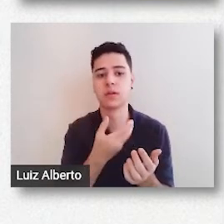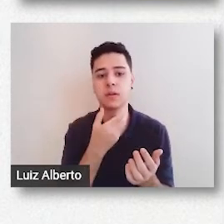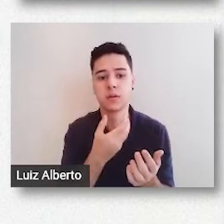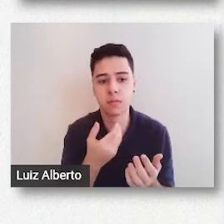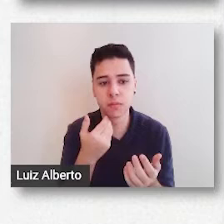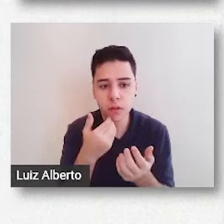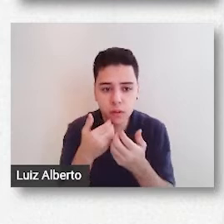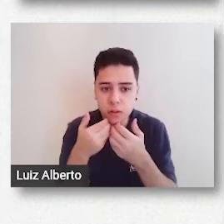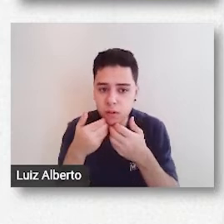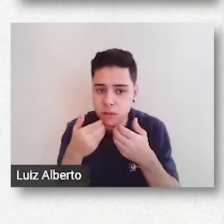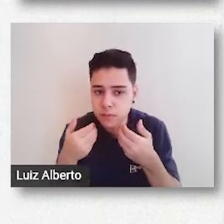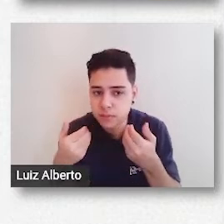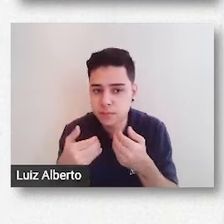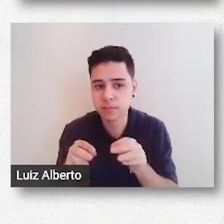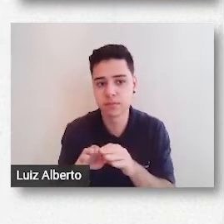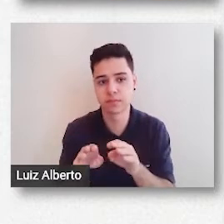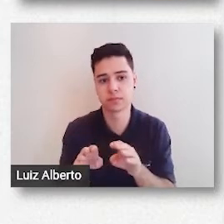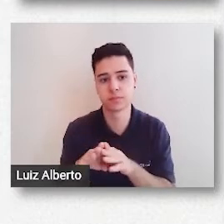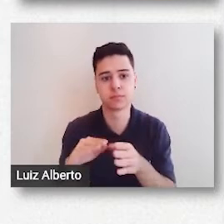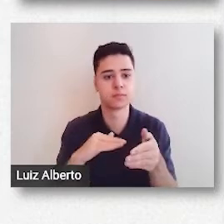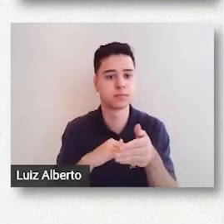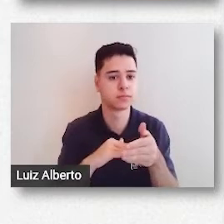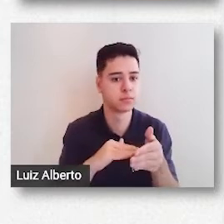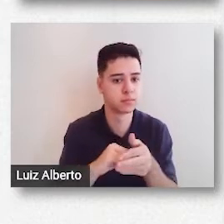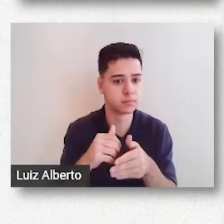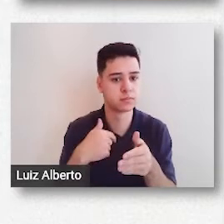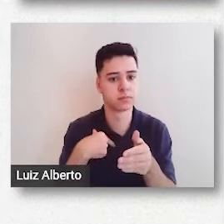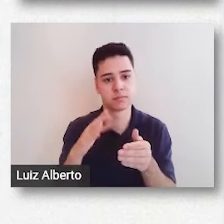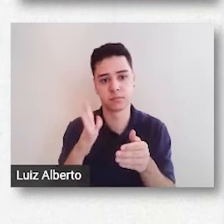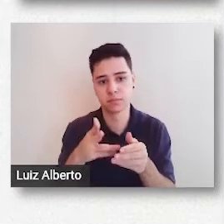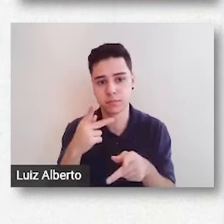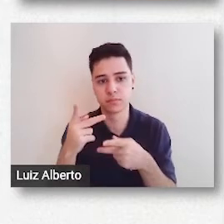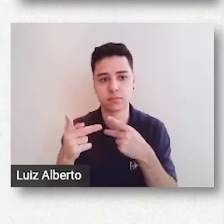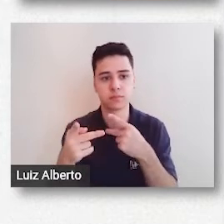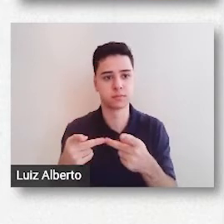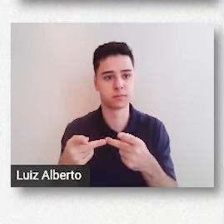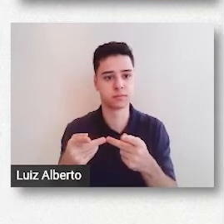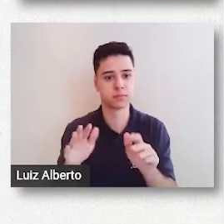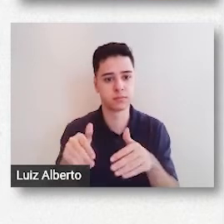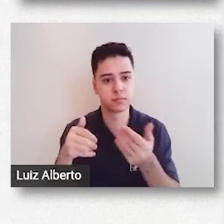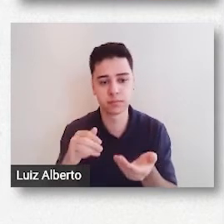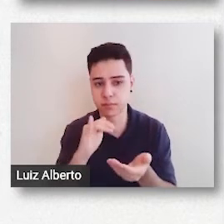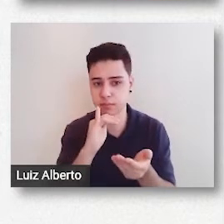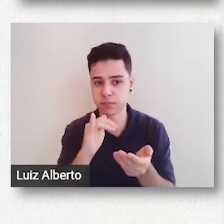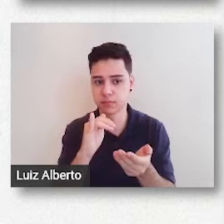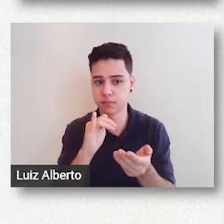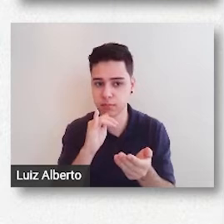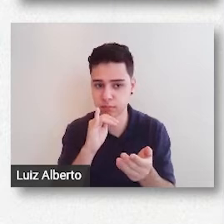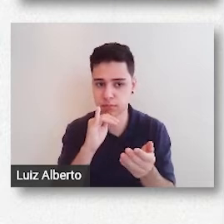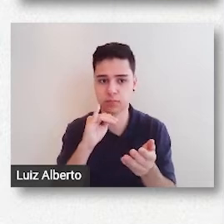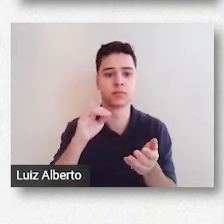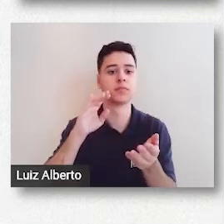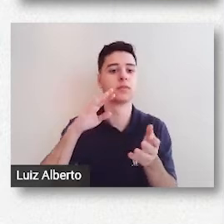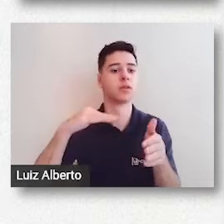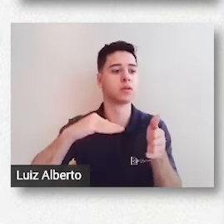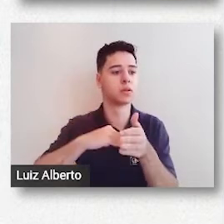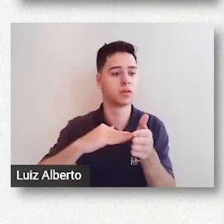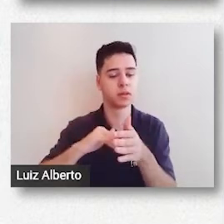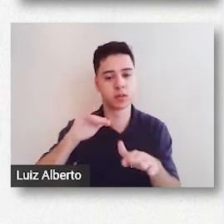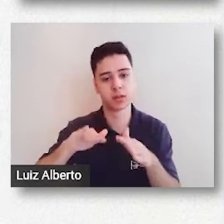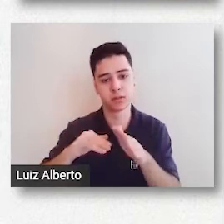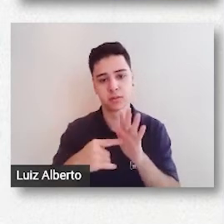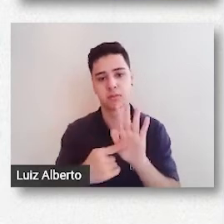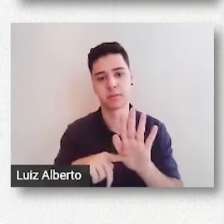bipartida também, né? A questão dos pés, eu já disse. Então, e essas botas, né? Do cano alto, que também às vezes aparecem em